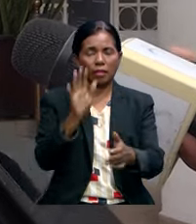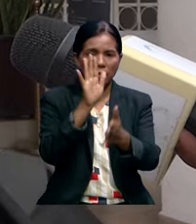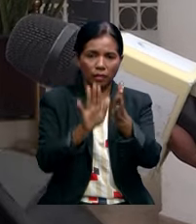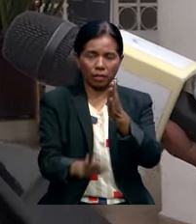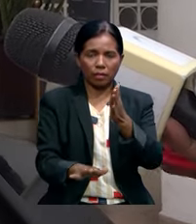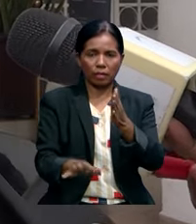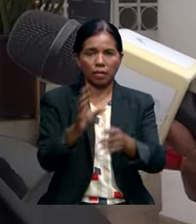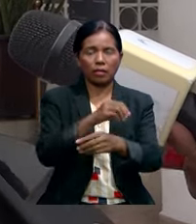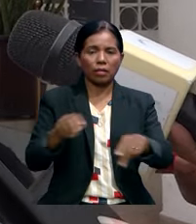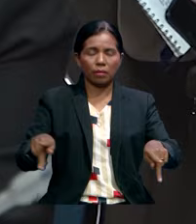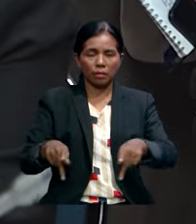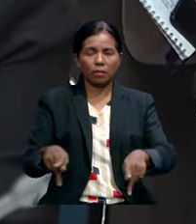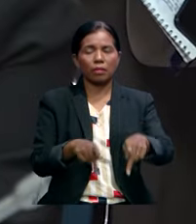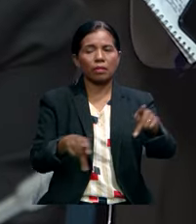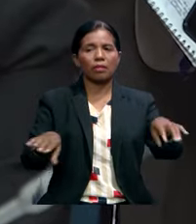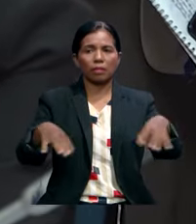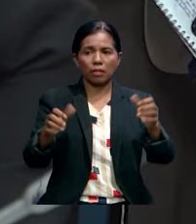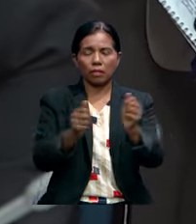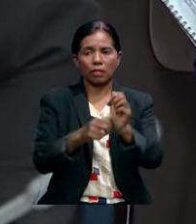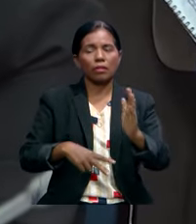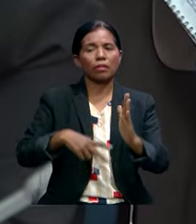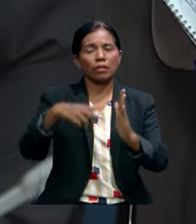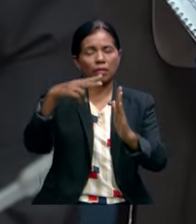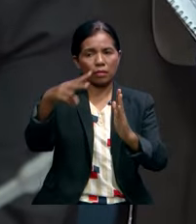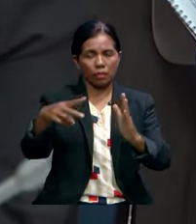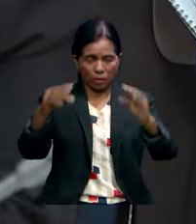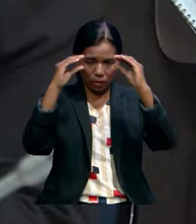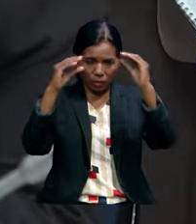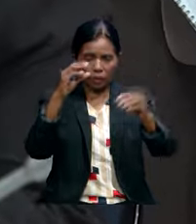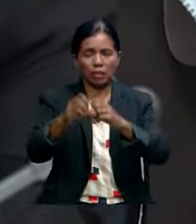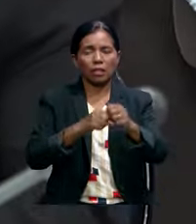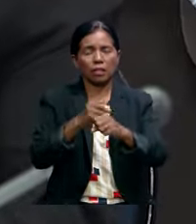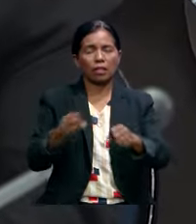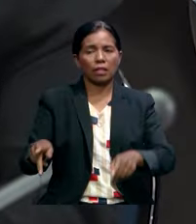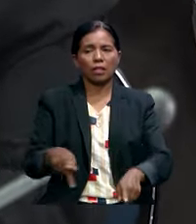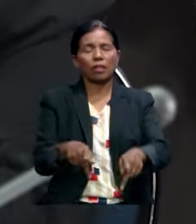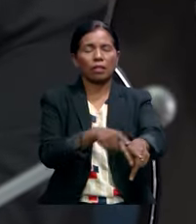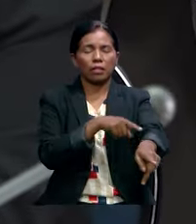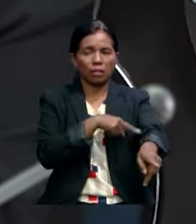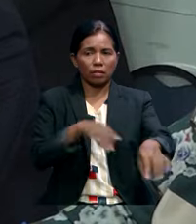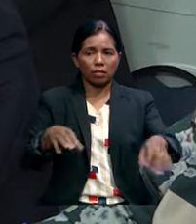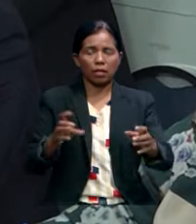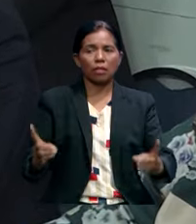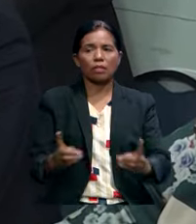e a funcionário público sira na carreira, o de valoriza a dedicação que tinham narok para serviço público, liu ba sira na behasoro